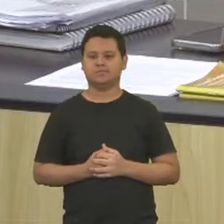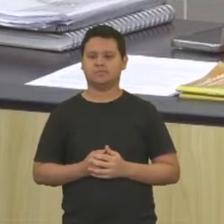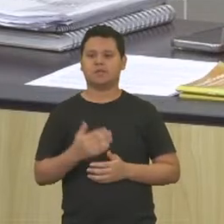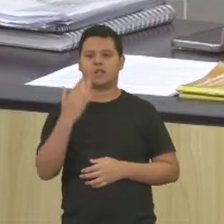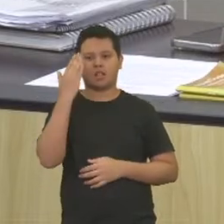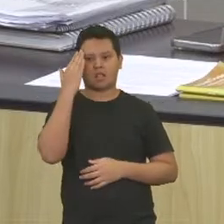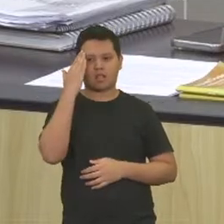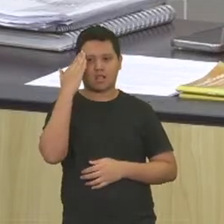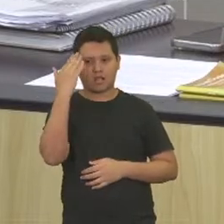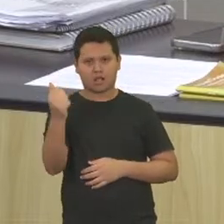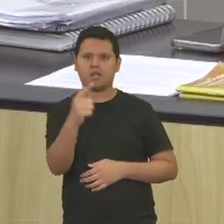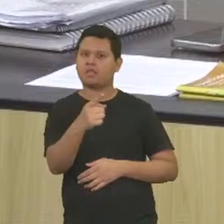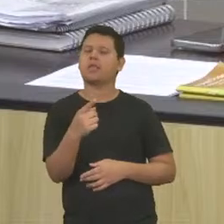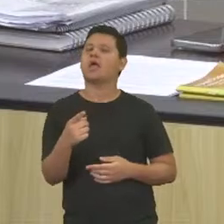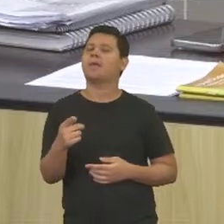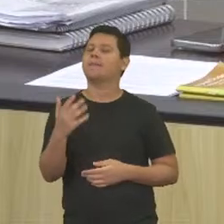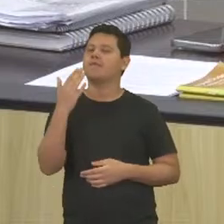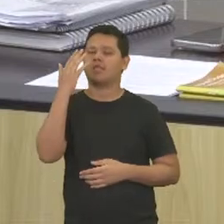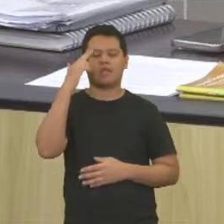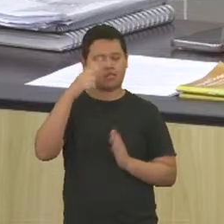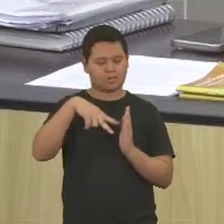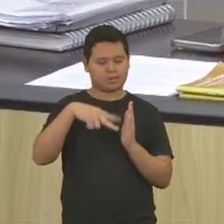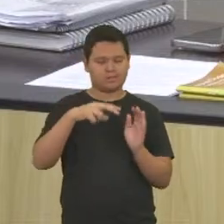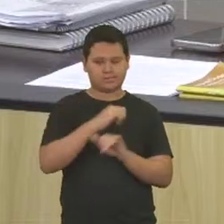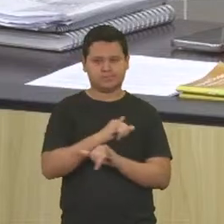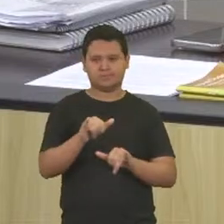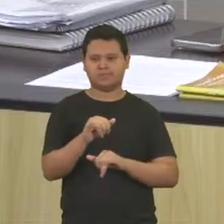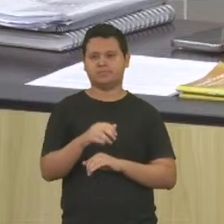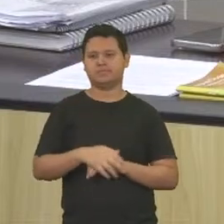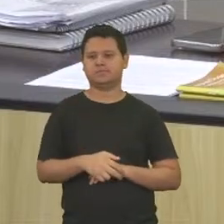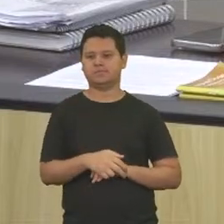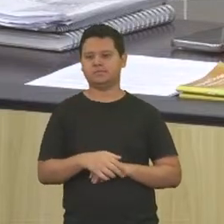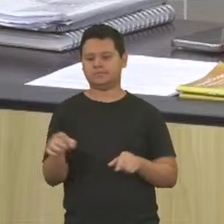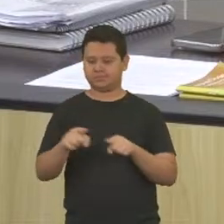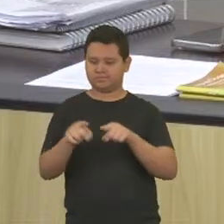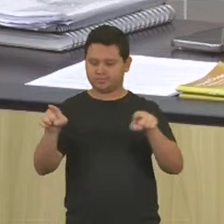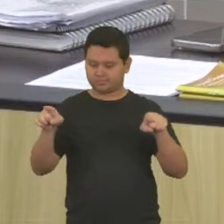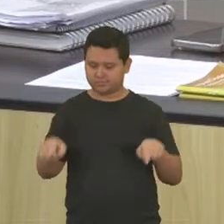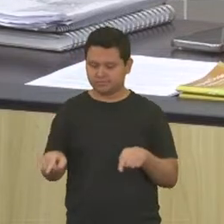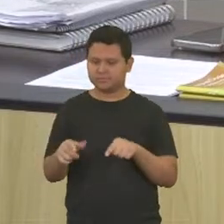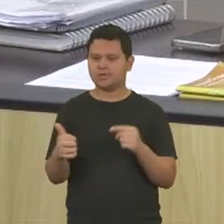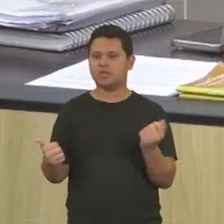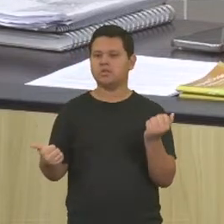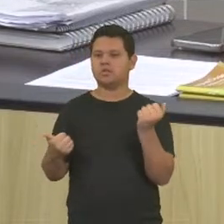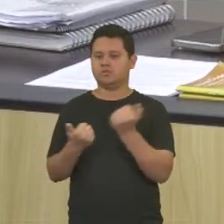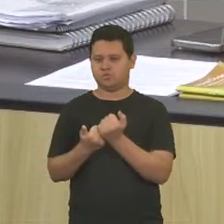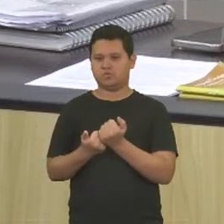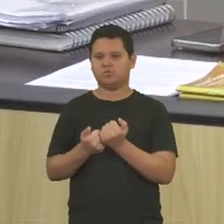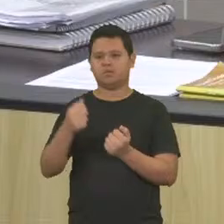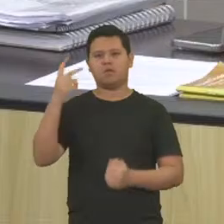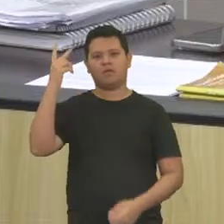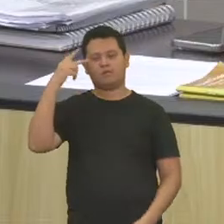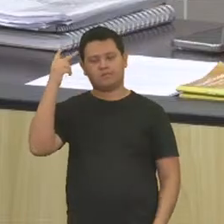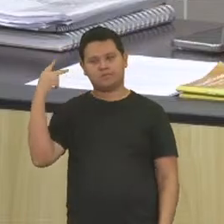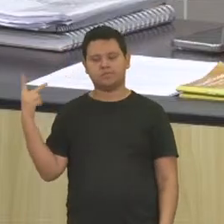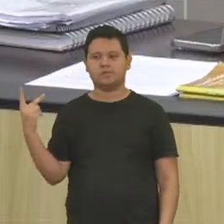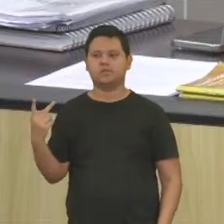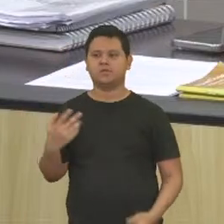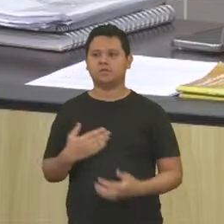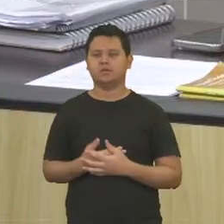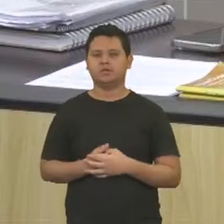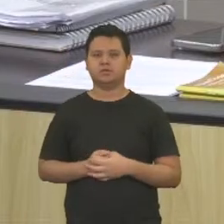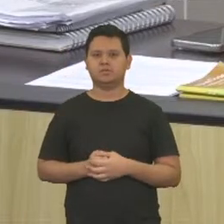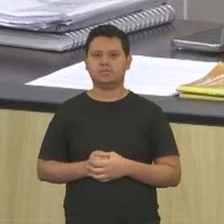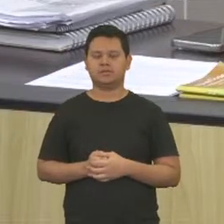sábio em ouvir as informações que foi passada para você numa mesa onde a base se encontra semanalmente para discutir todos